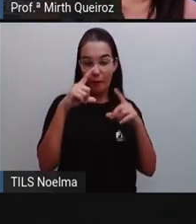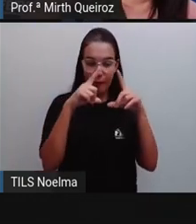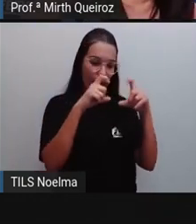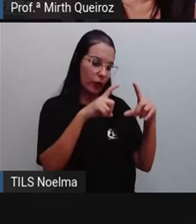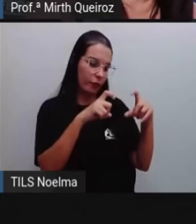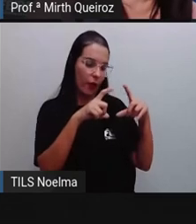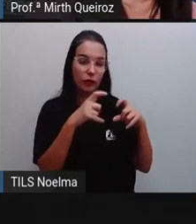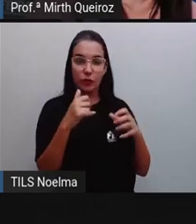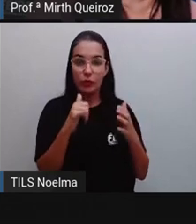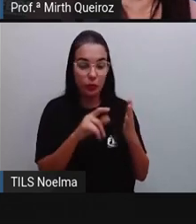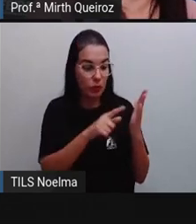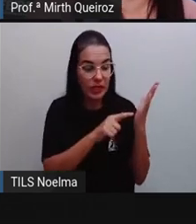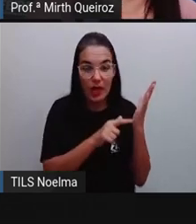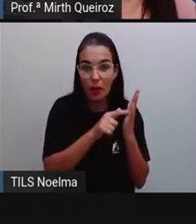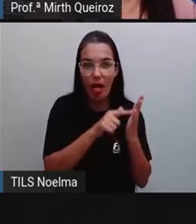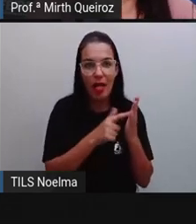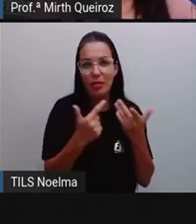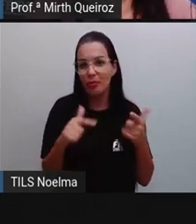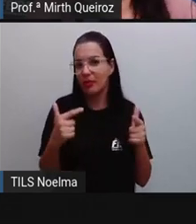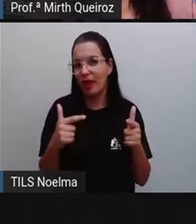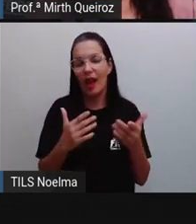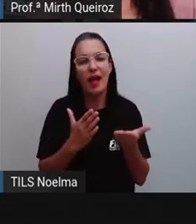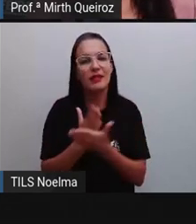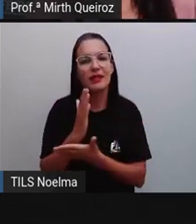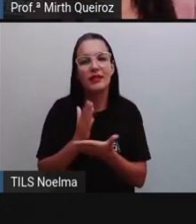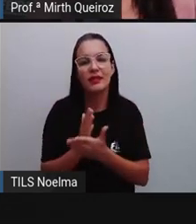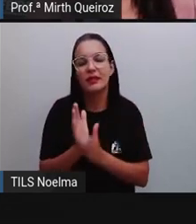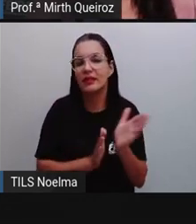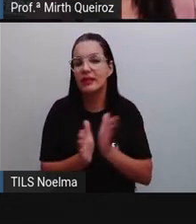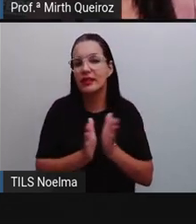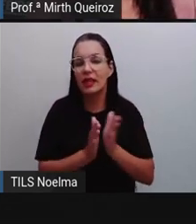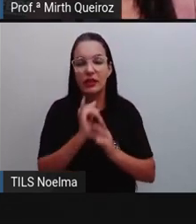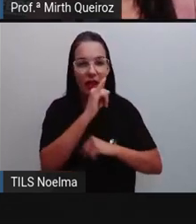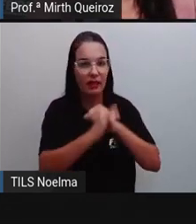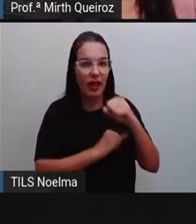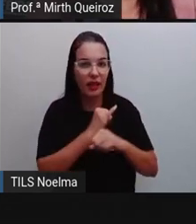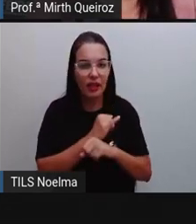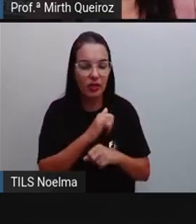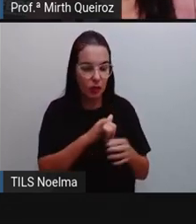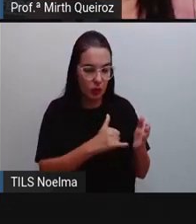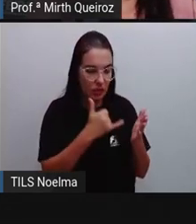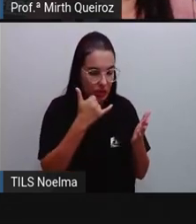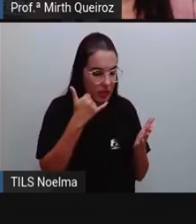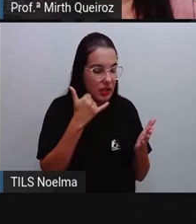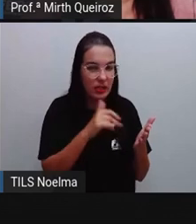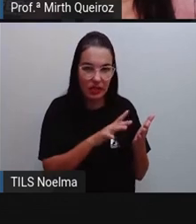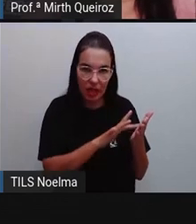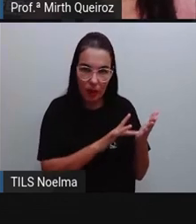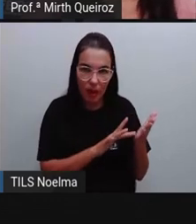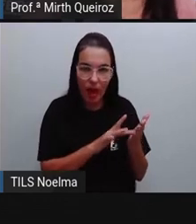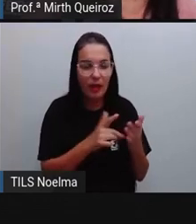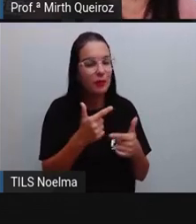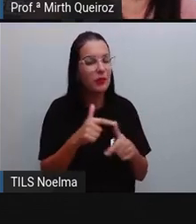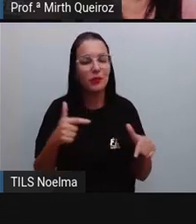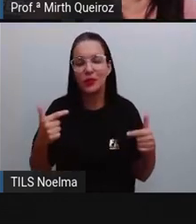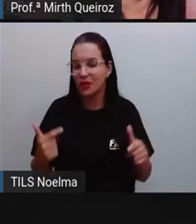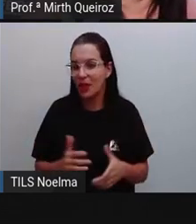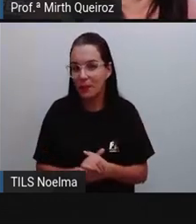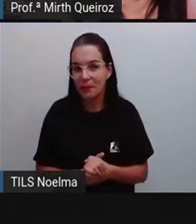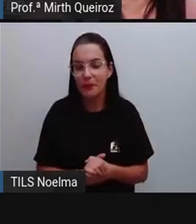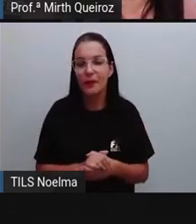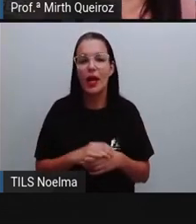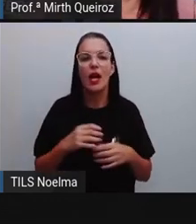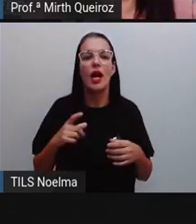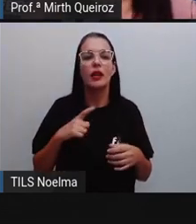não conseguia ter acesso à internet, nós não tínhamos opções de calendário, opções de